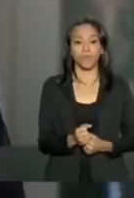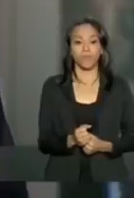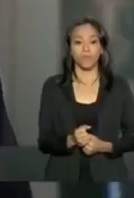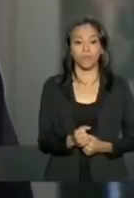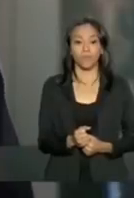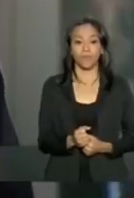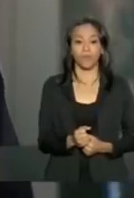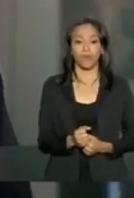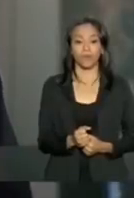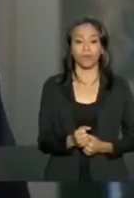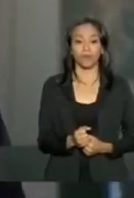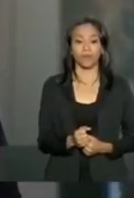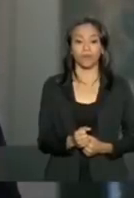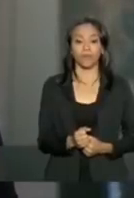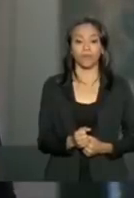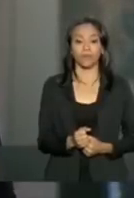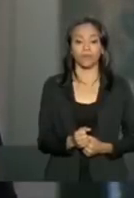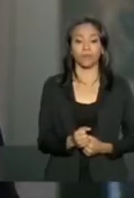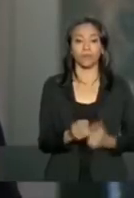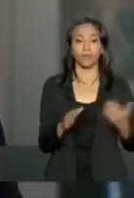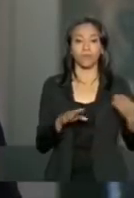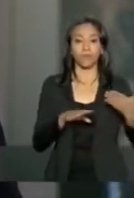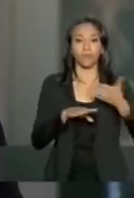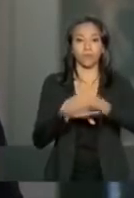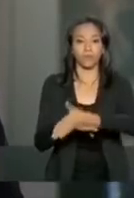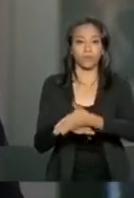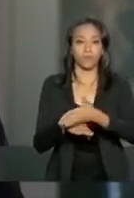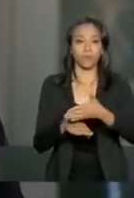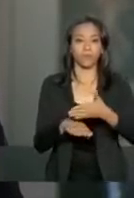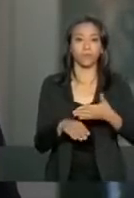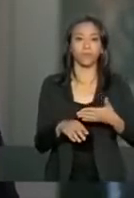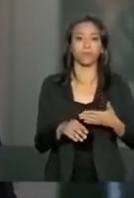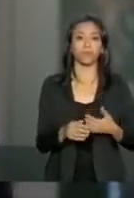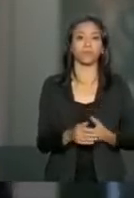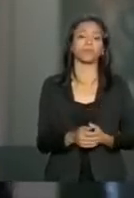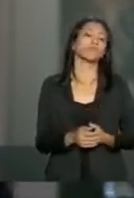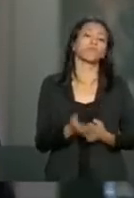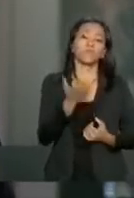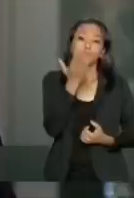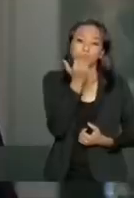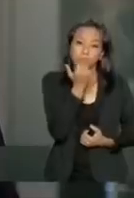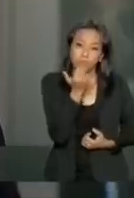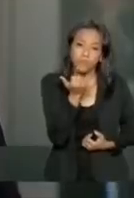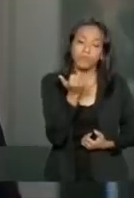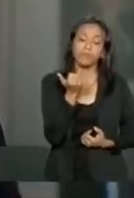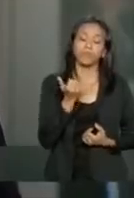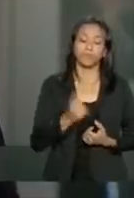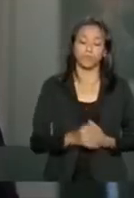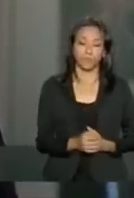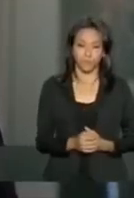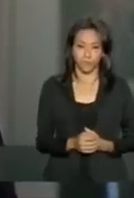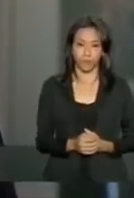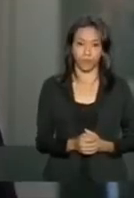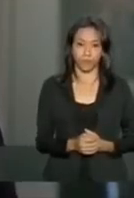extra-OTAN. Há pouco permitimos que alimentos fossem